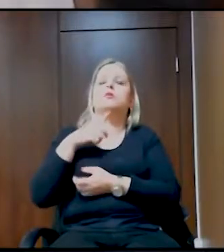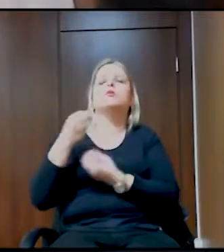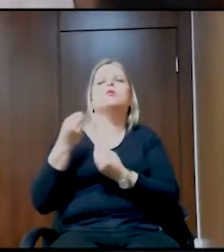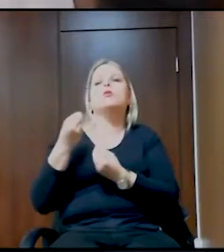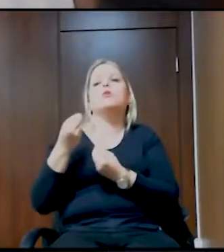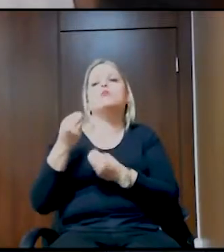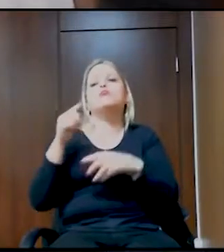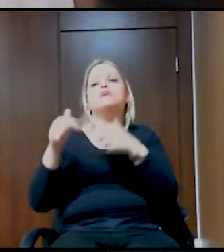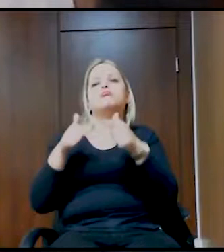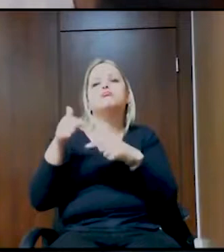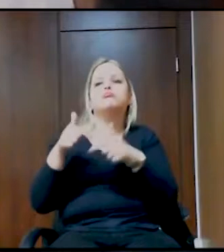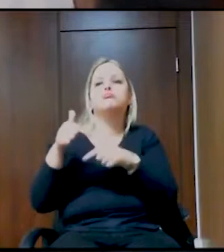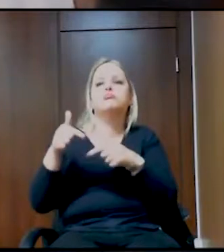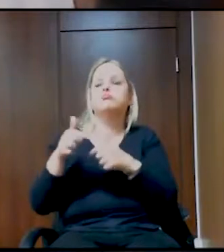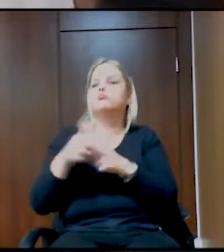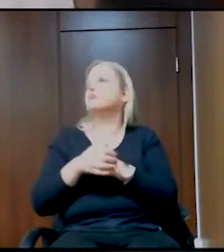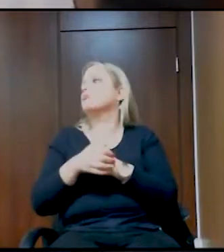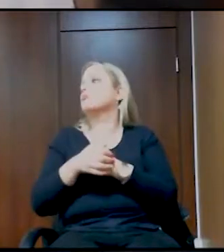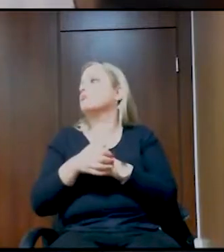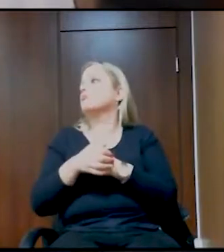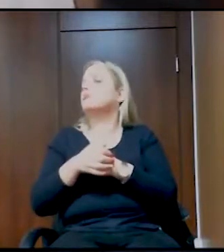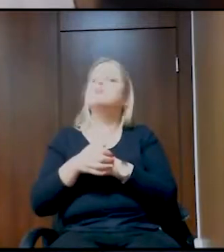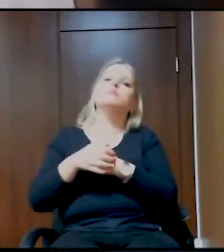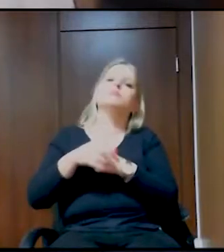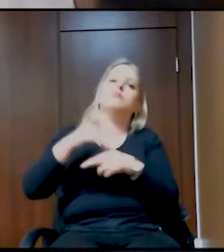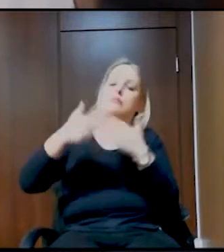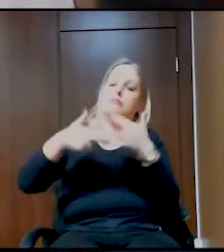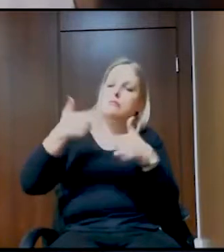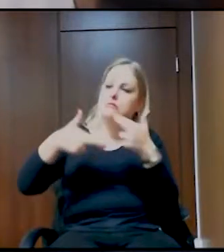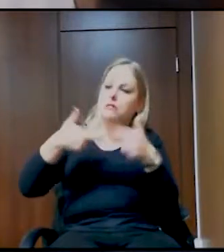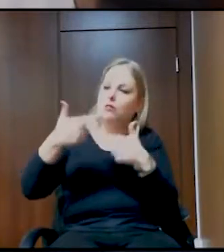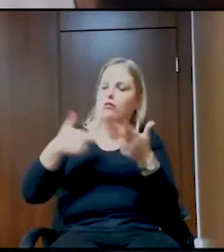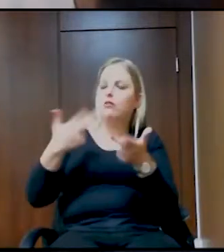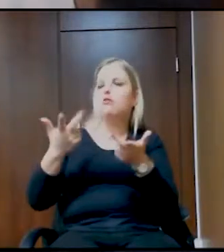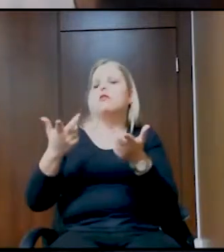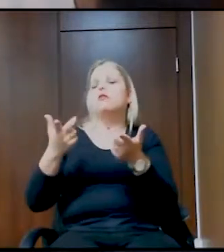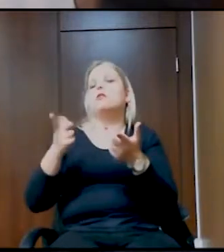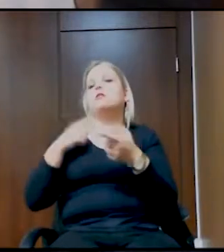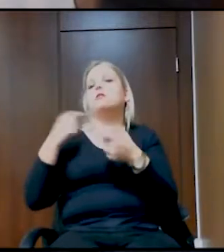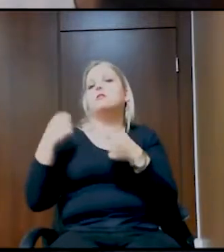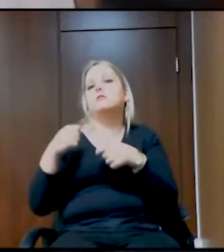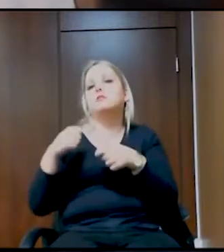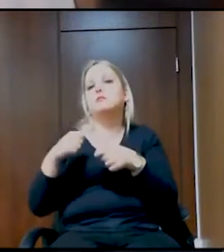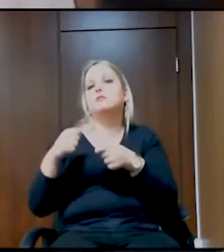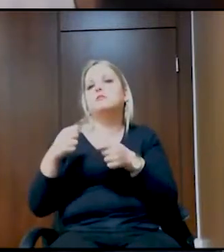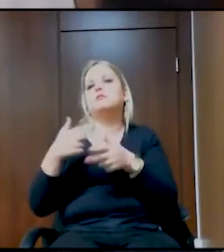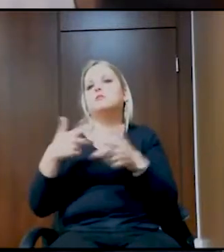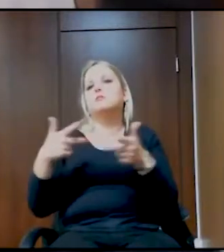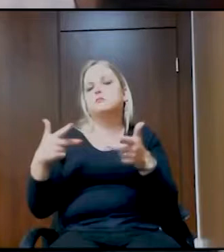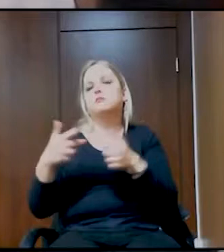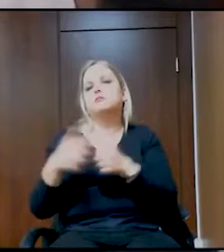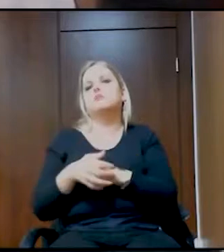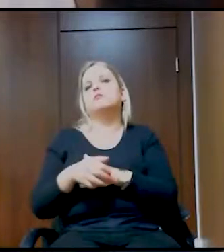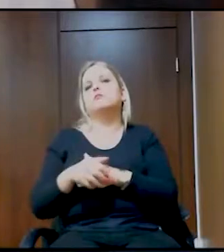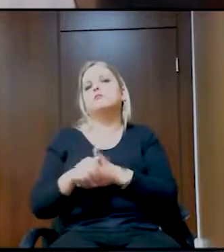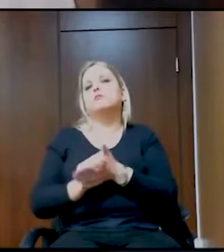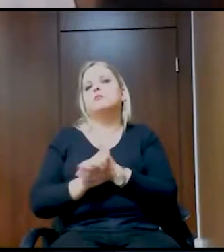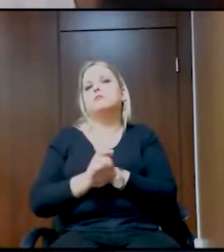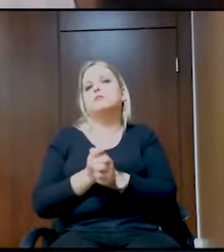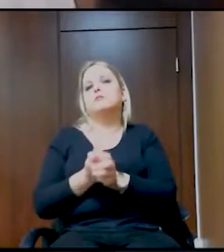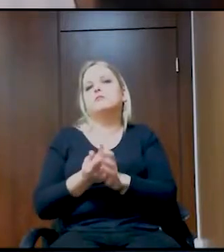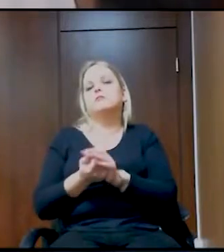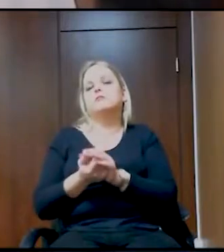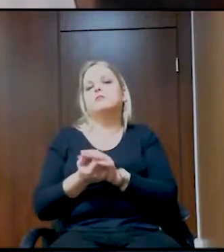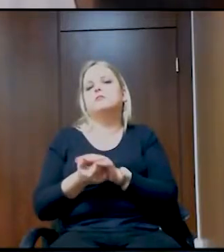caixotaria e reciclagem. Então, agregar também aos espaços essas questões, né?